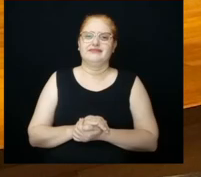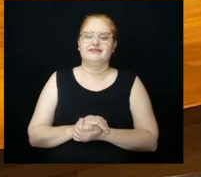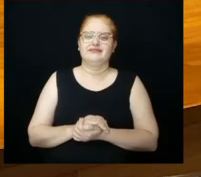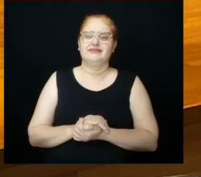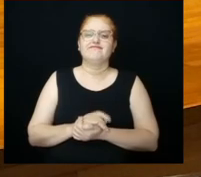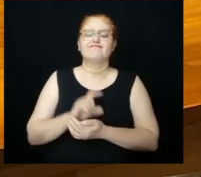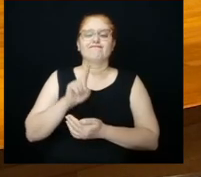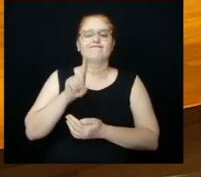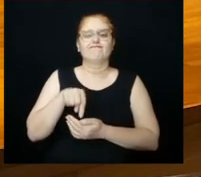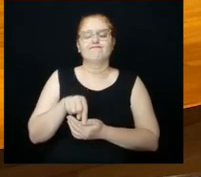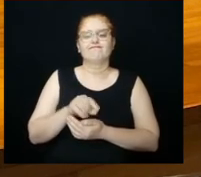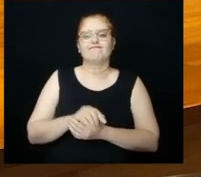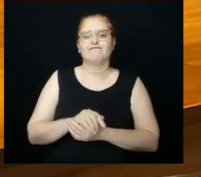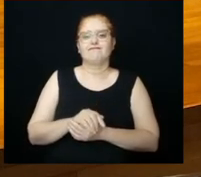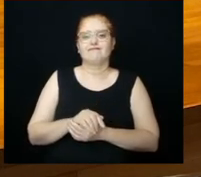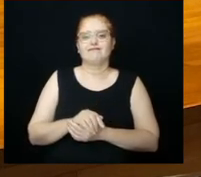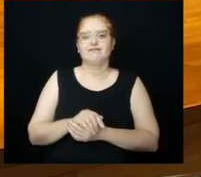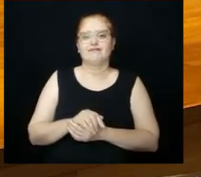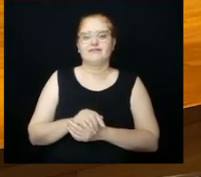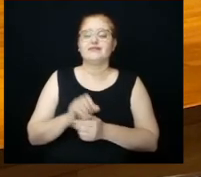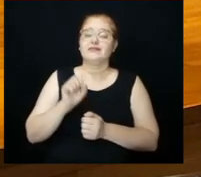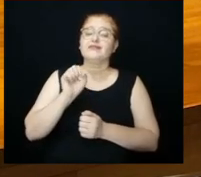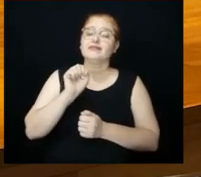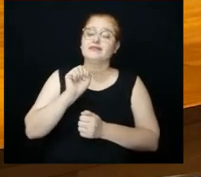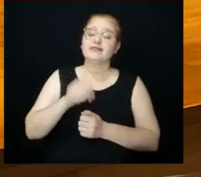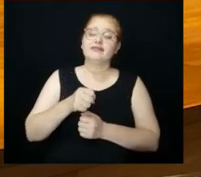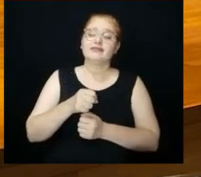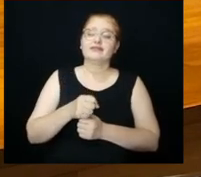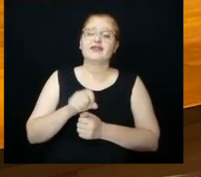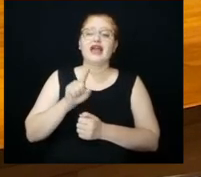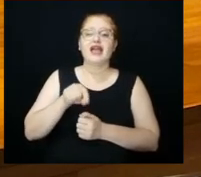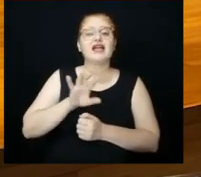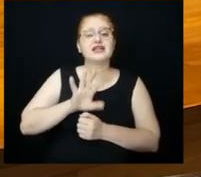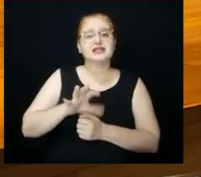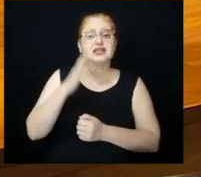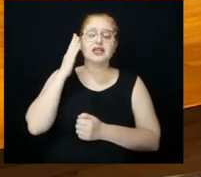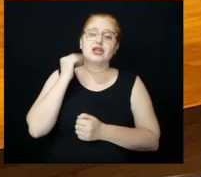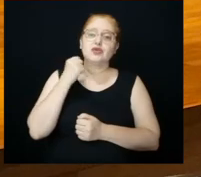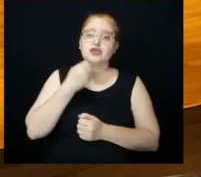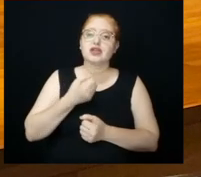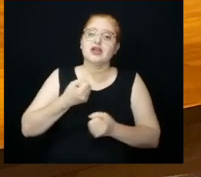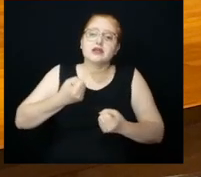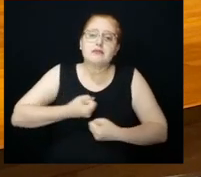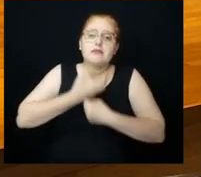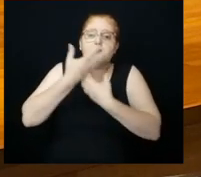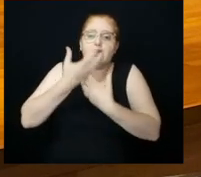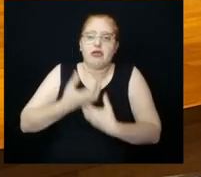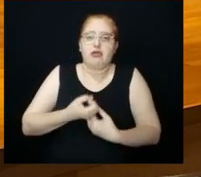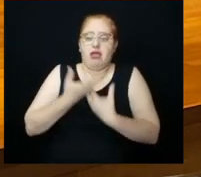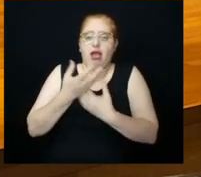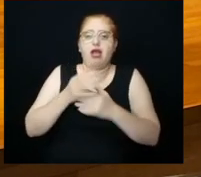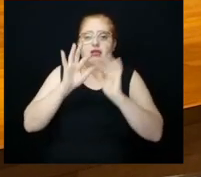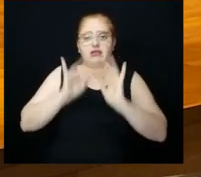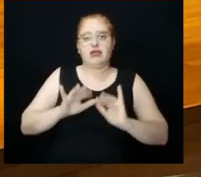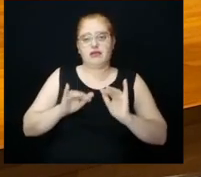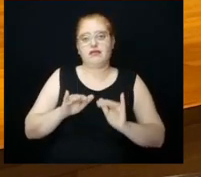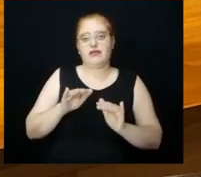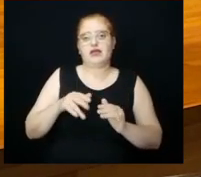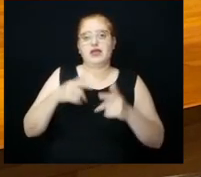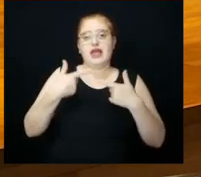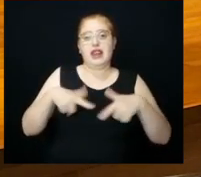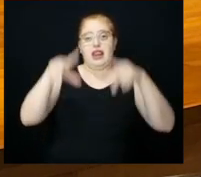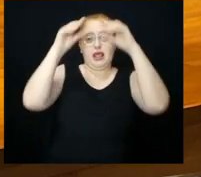Né? E ele assume isso, ele diz, é assim que eu sei me expressar e escrever, né, a partir dessa linguagem